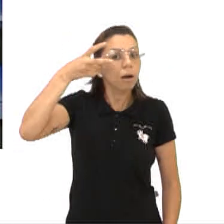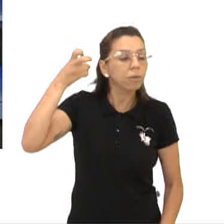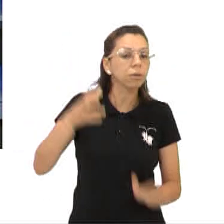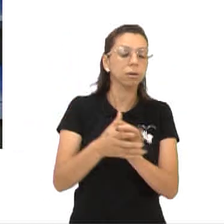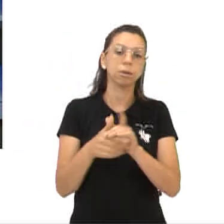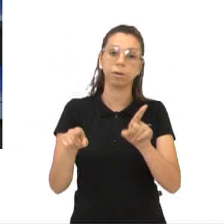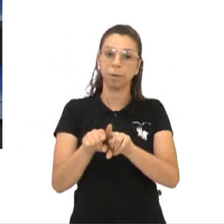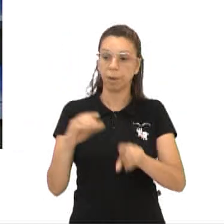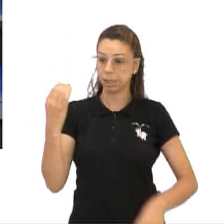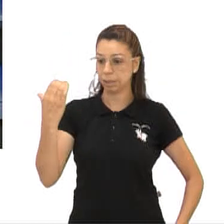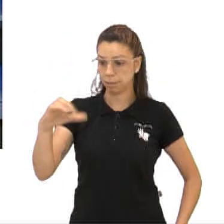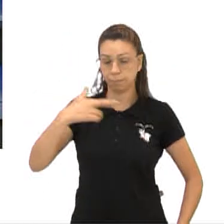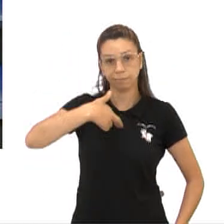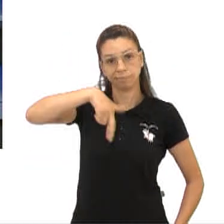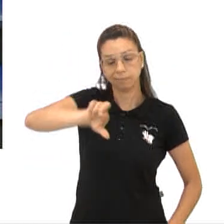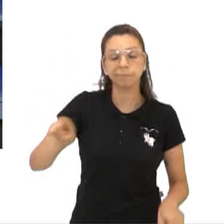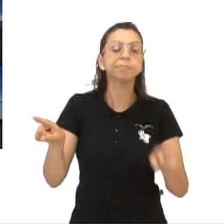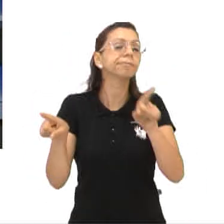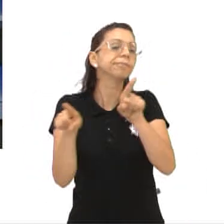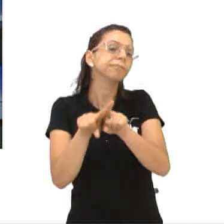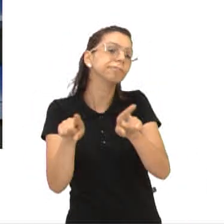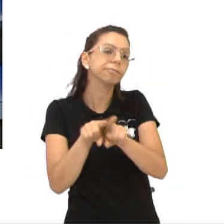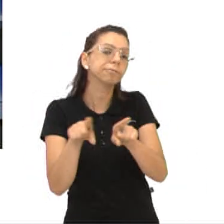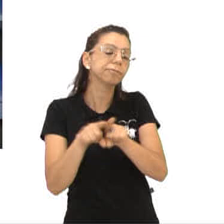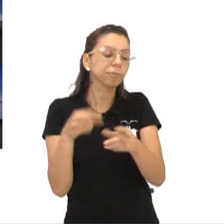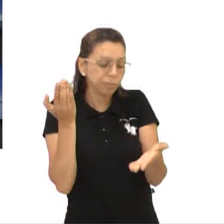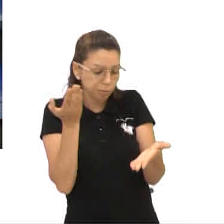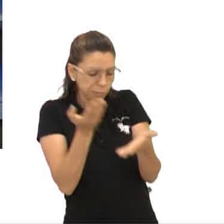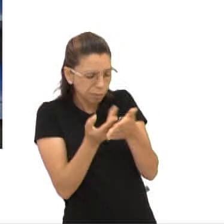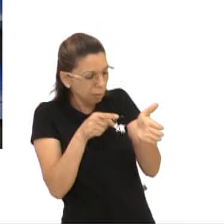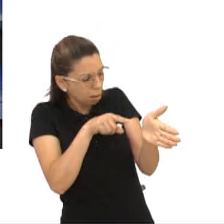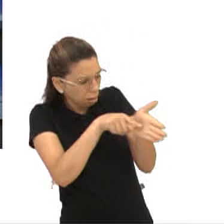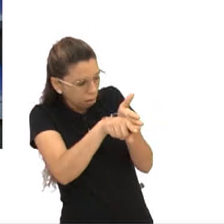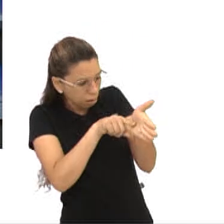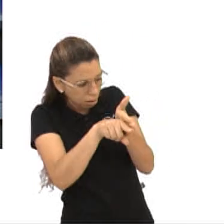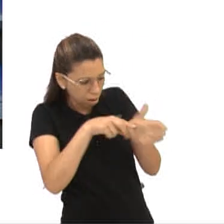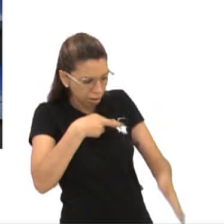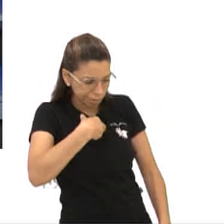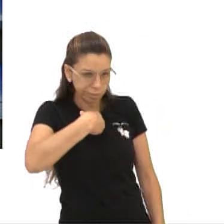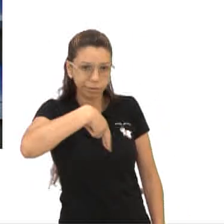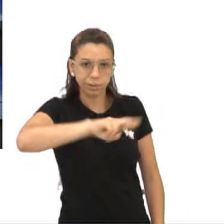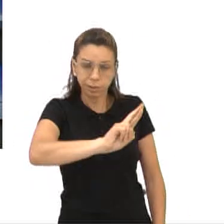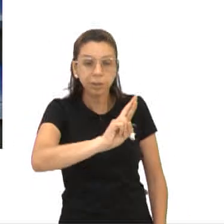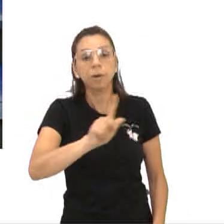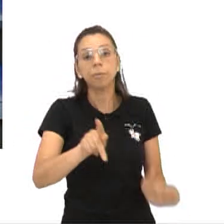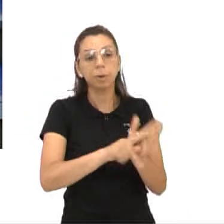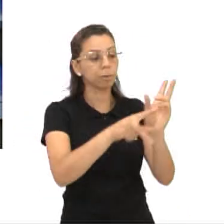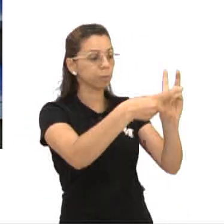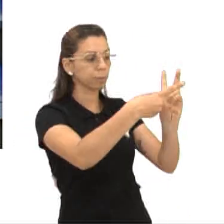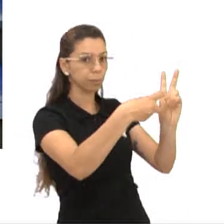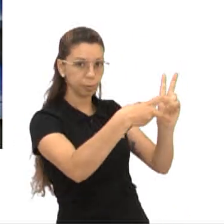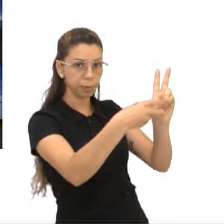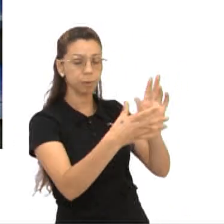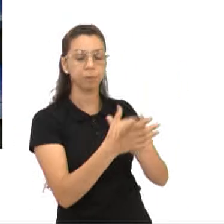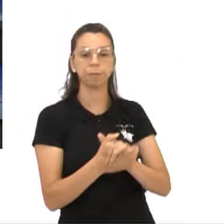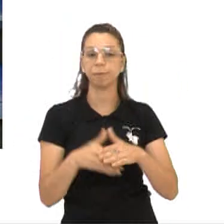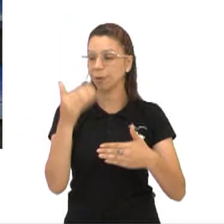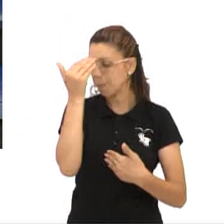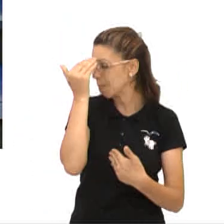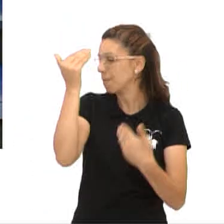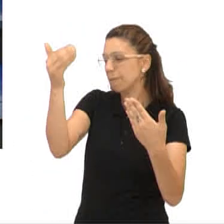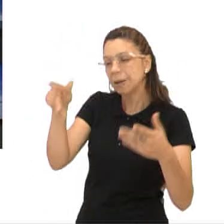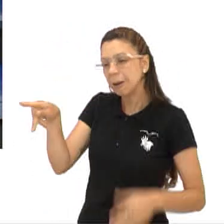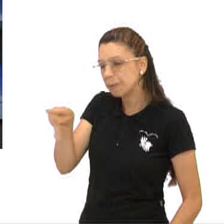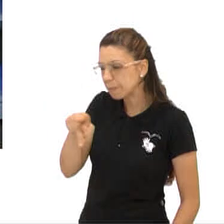da religião, também trabalho com o estudo sobre a religiosidade indígena. Muito obrigado,